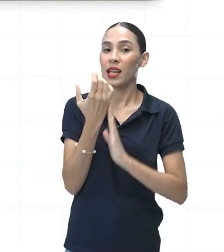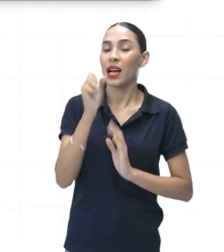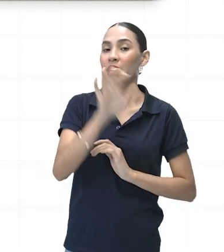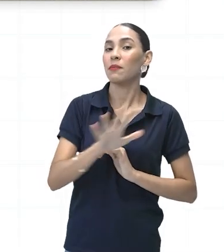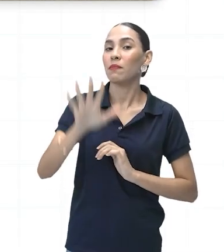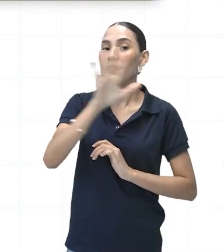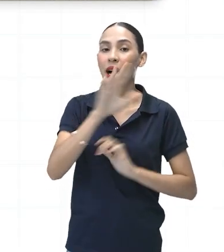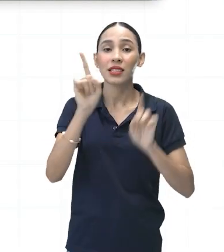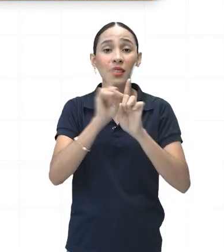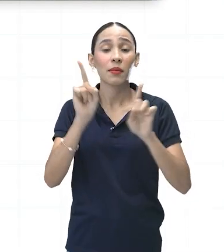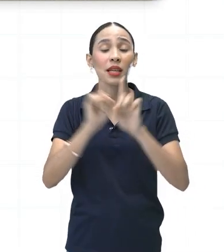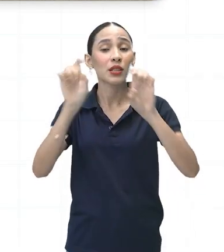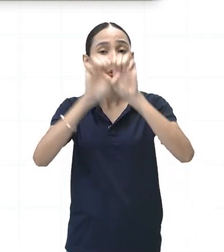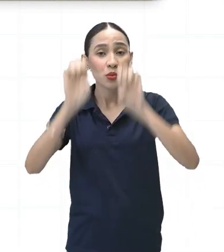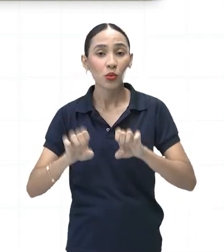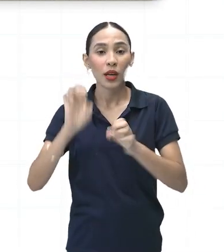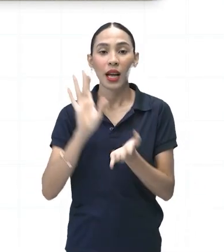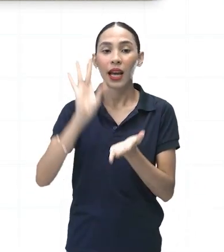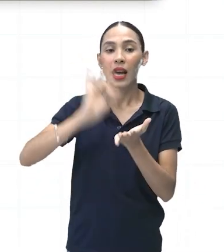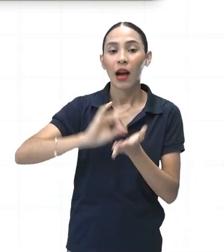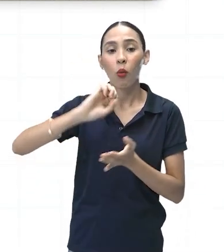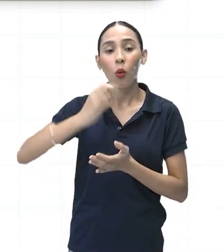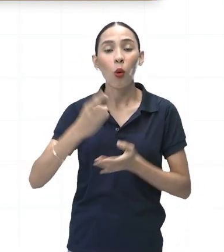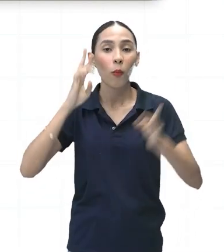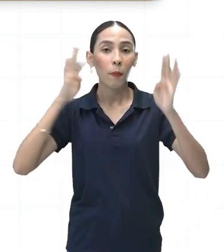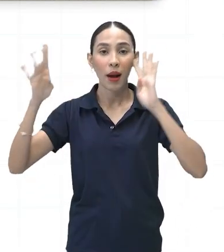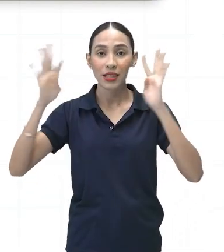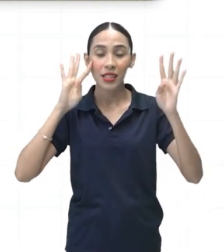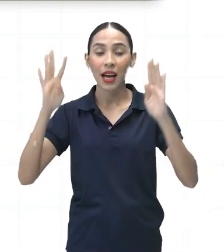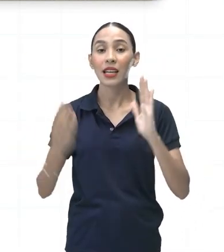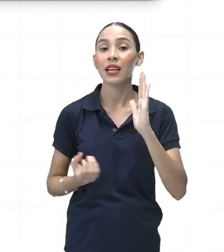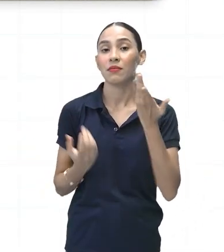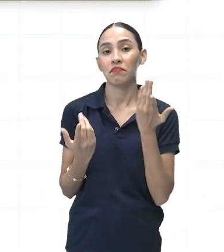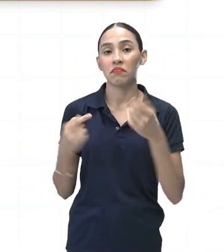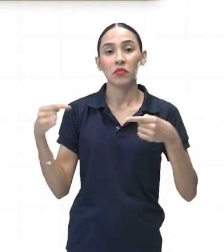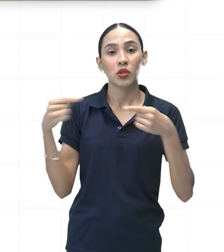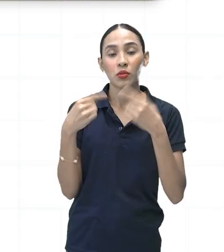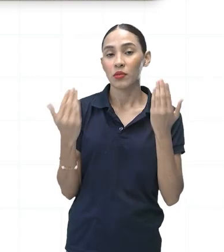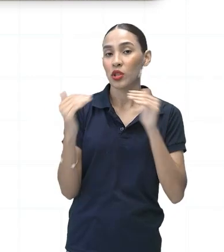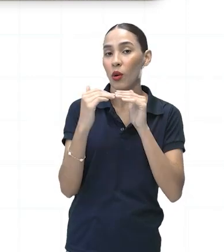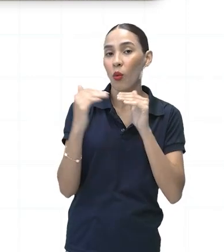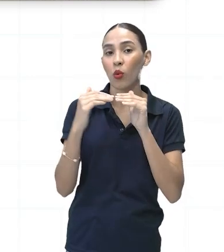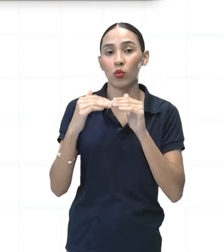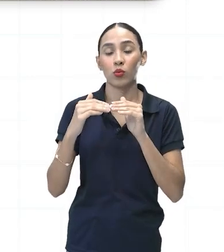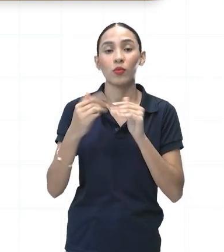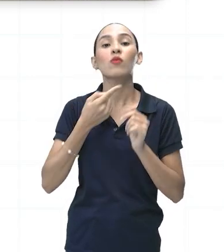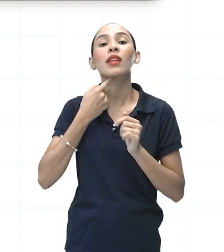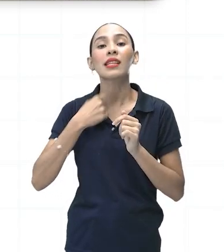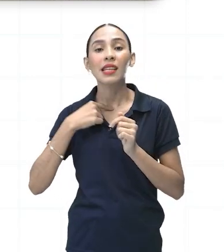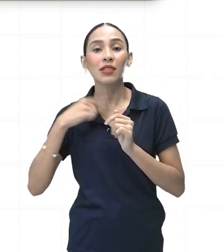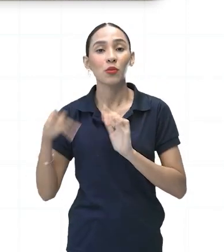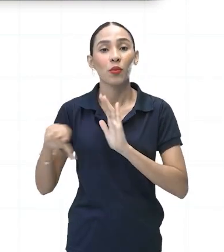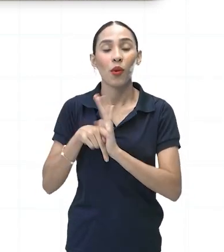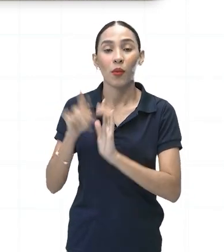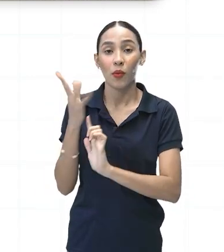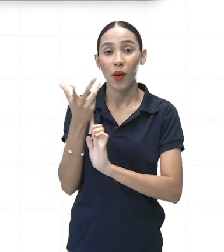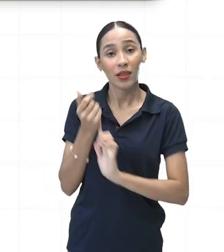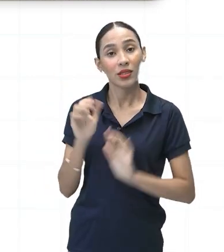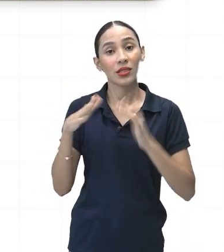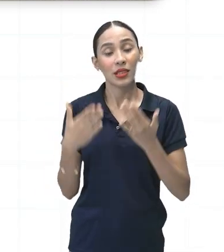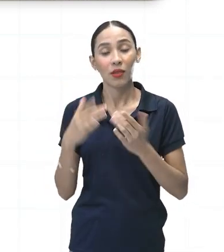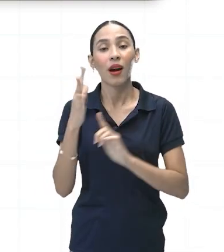e formas reais ou imaginárias, de acordo com a vontade do artista. Então, a arte ela tem